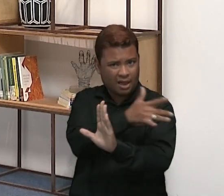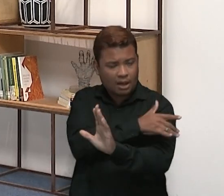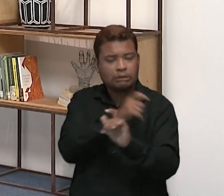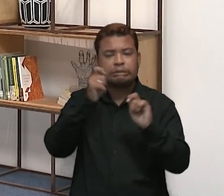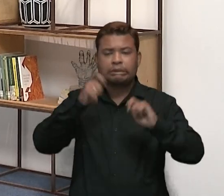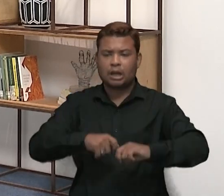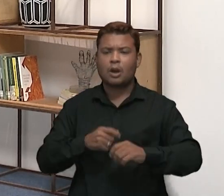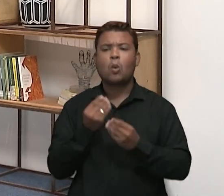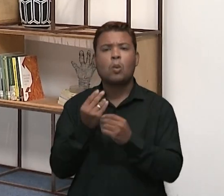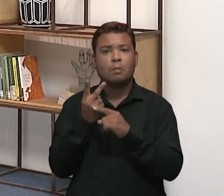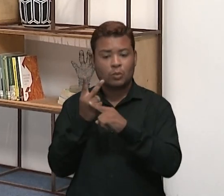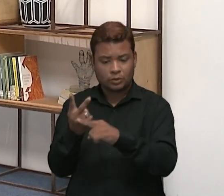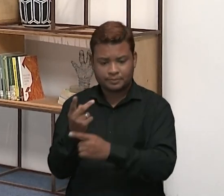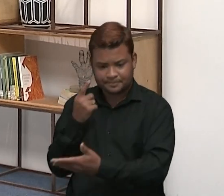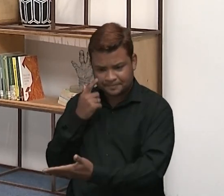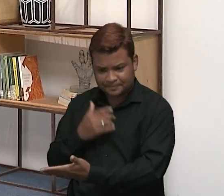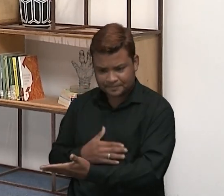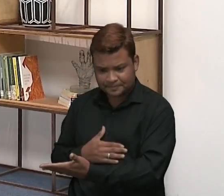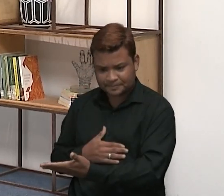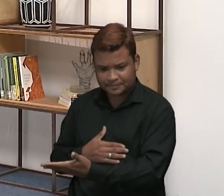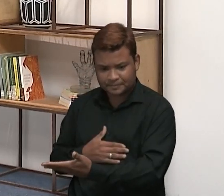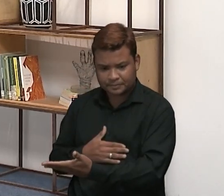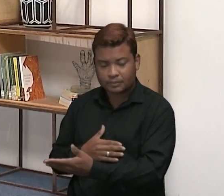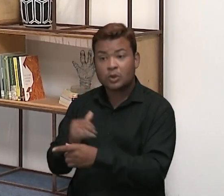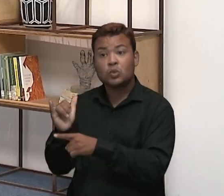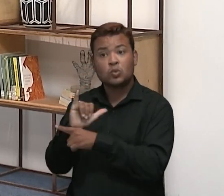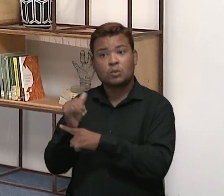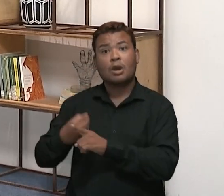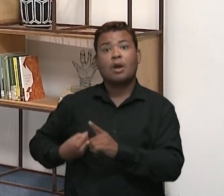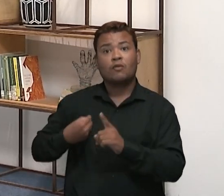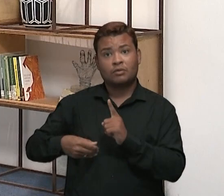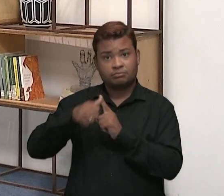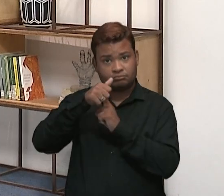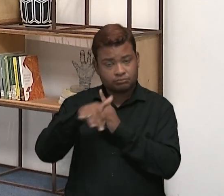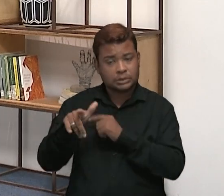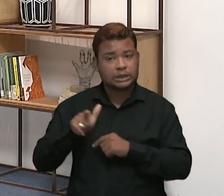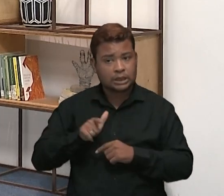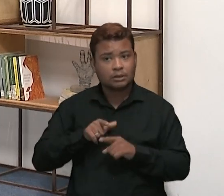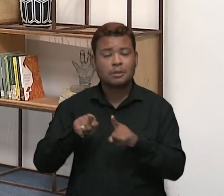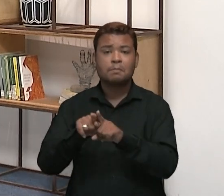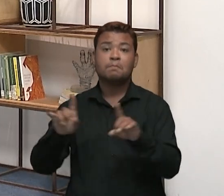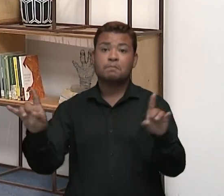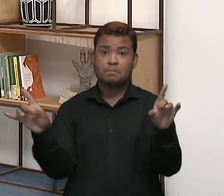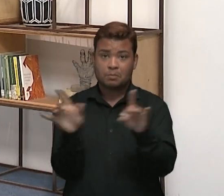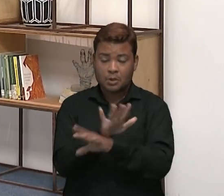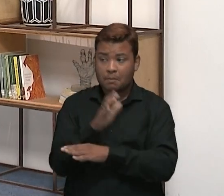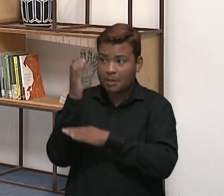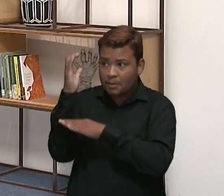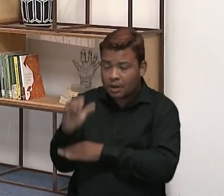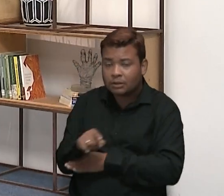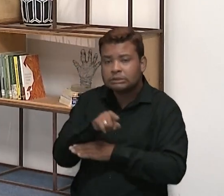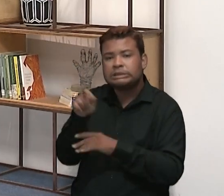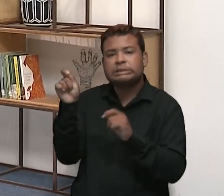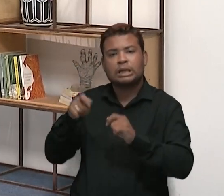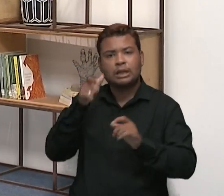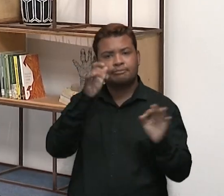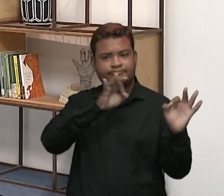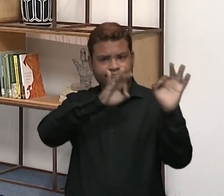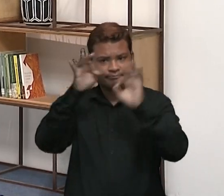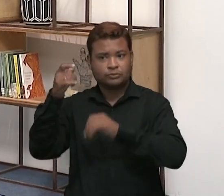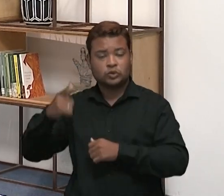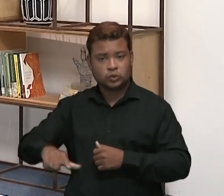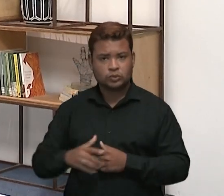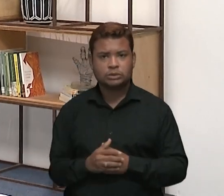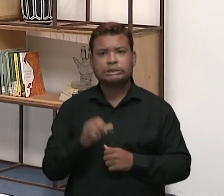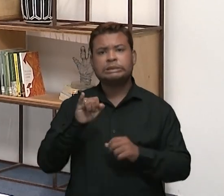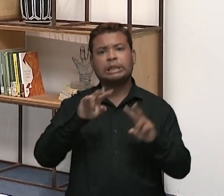nosso canal do YouTube. Lá a gente faz a transmissão ao vivo e deixa também todos os programas disponíveis para você. Se você quiser sugerir